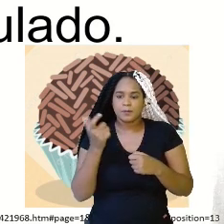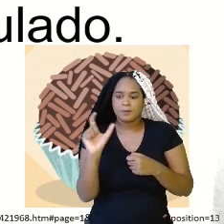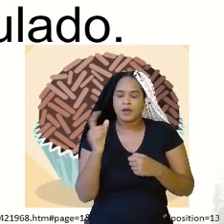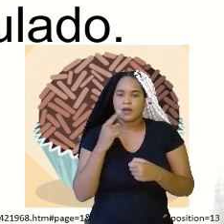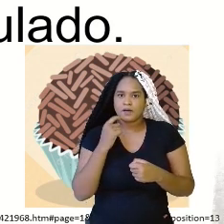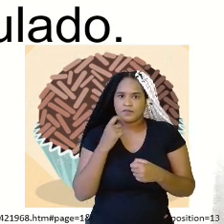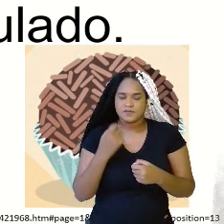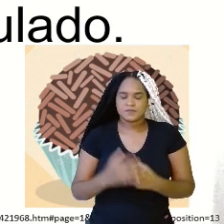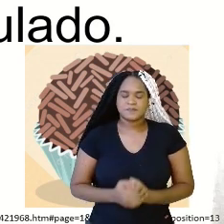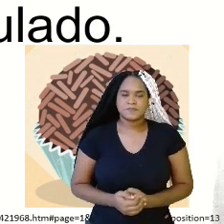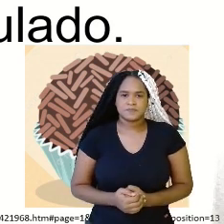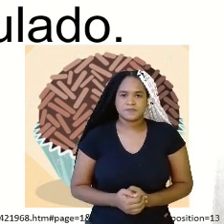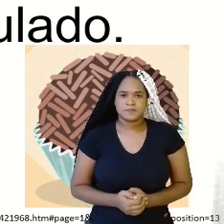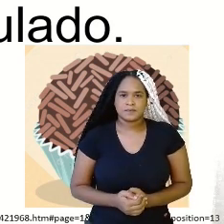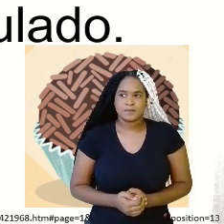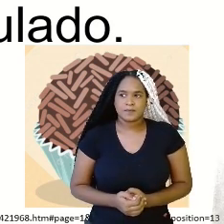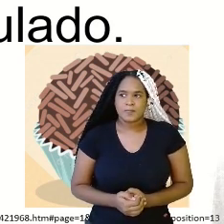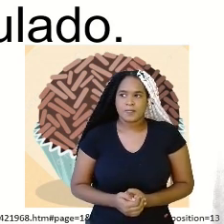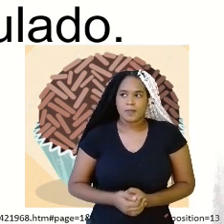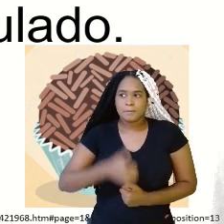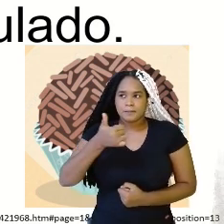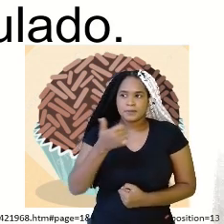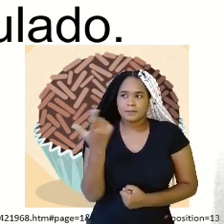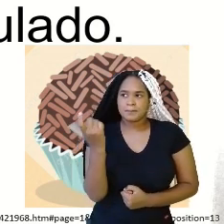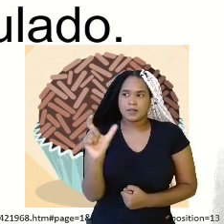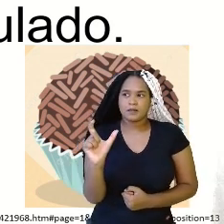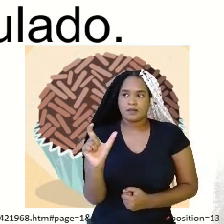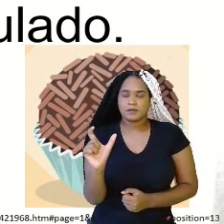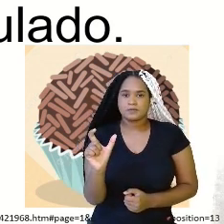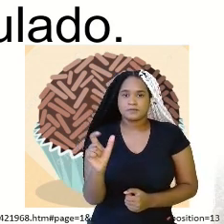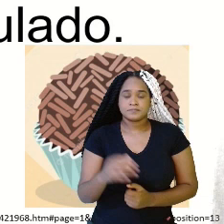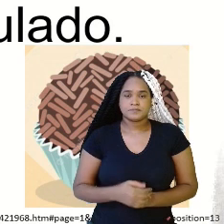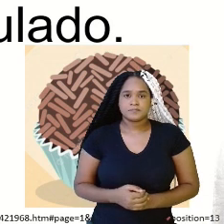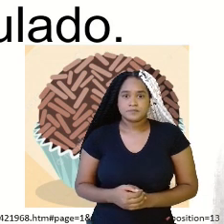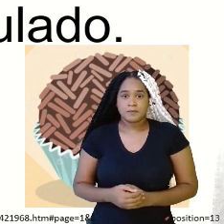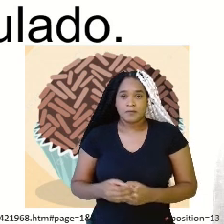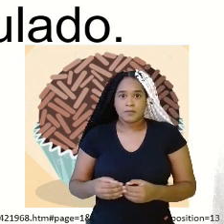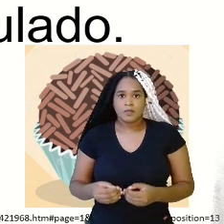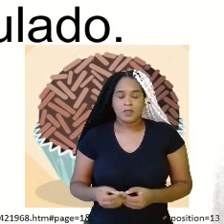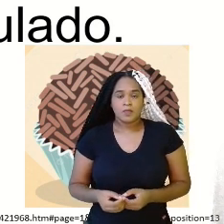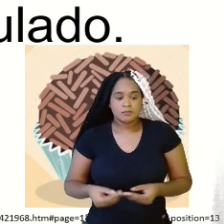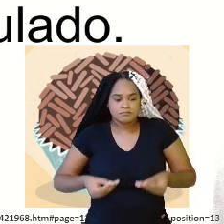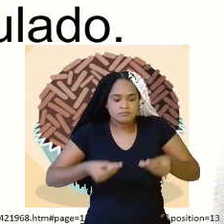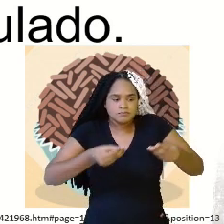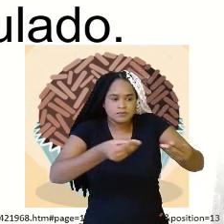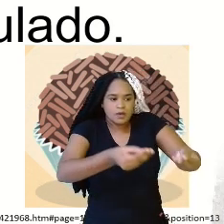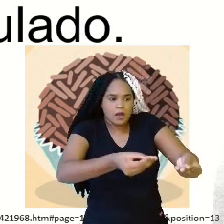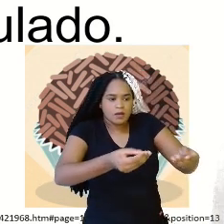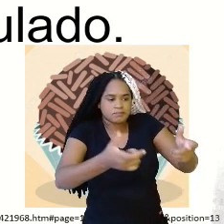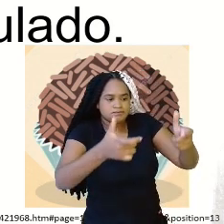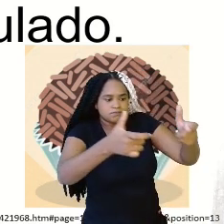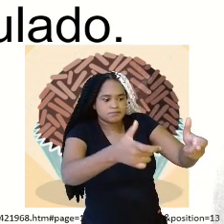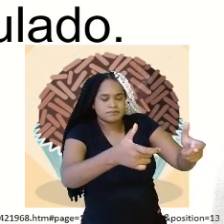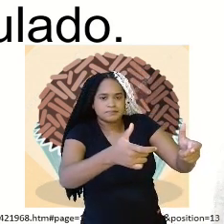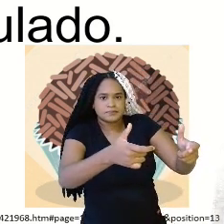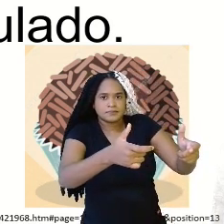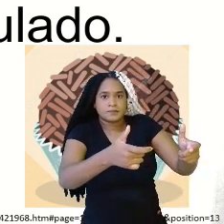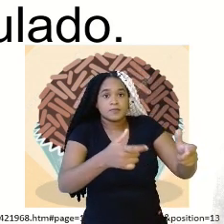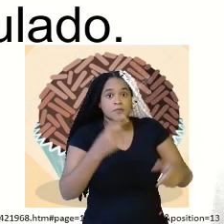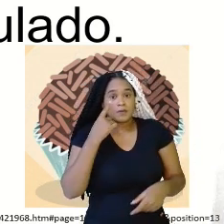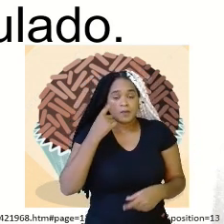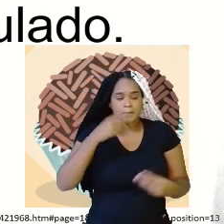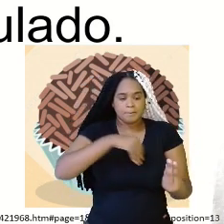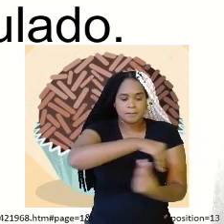aula? A primeira palavra que aparece em vermelho, coloque, misture,